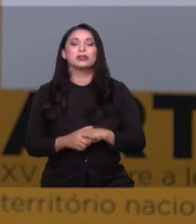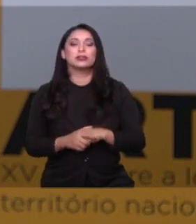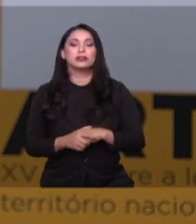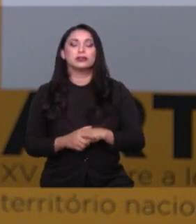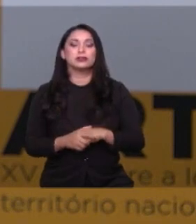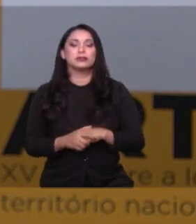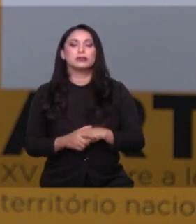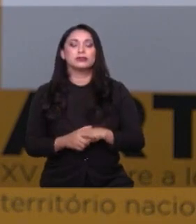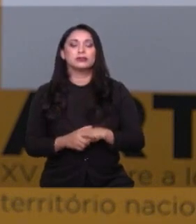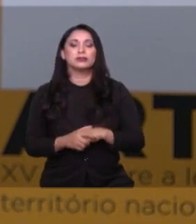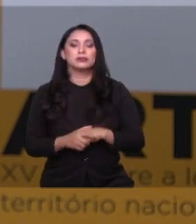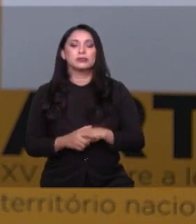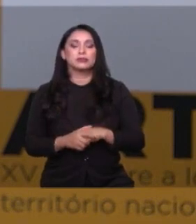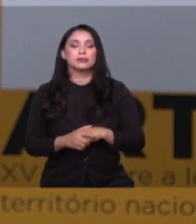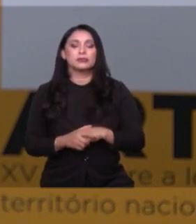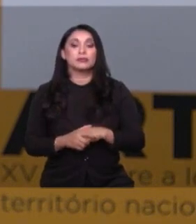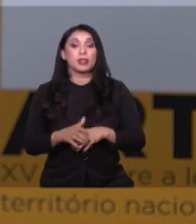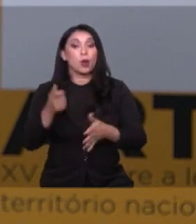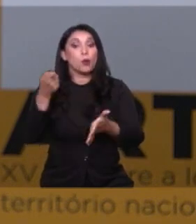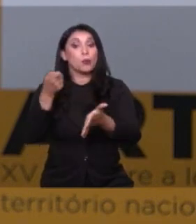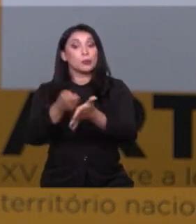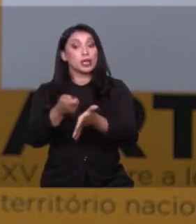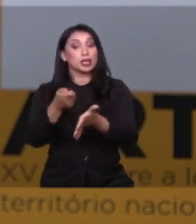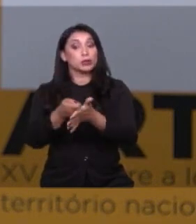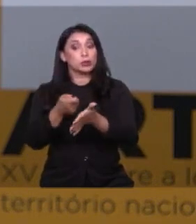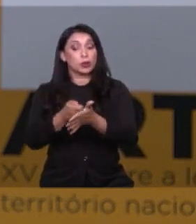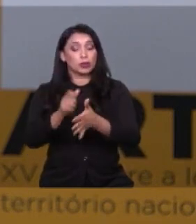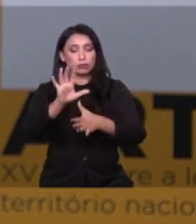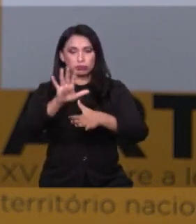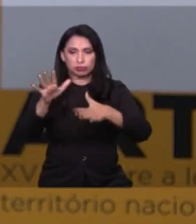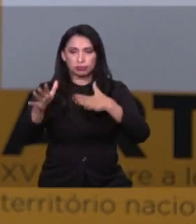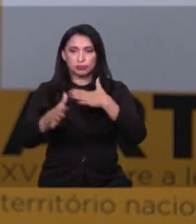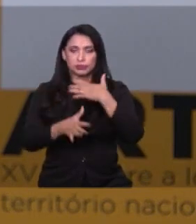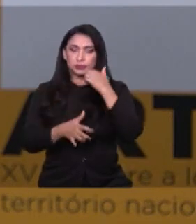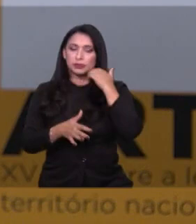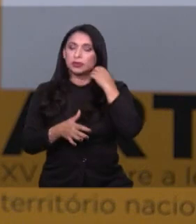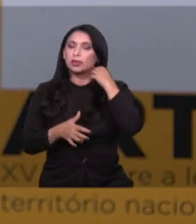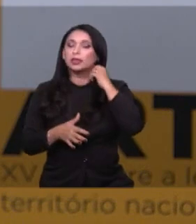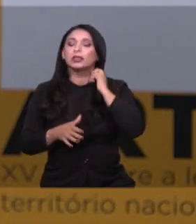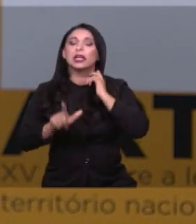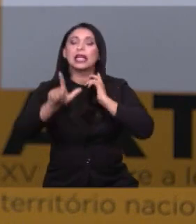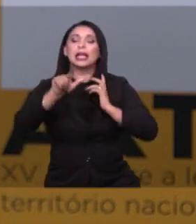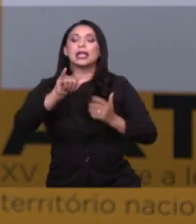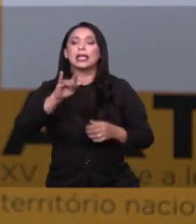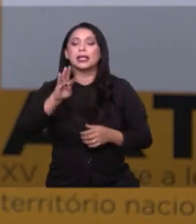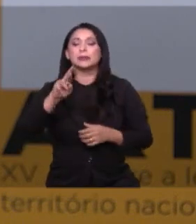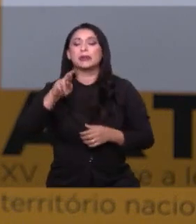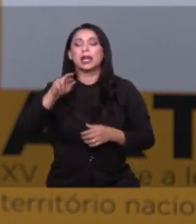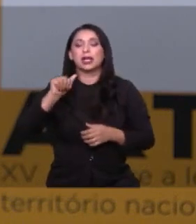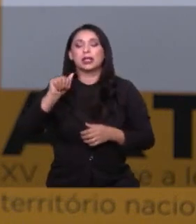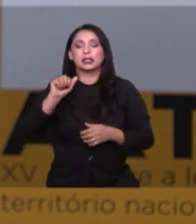É uma língua obrigatória de ter. Essa língua ele vem para